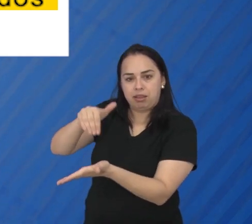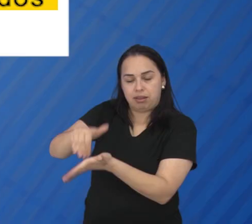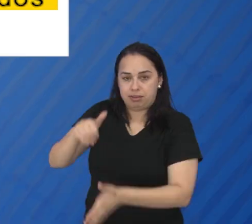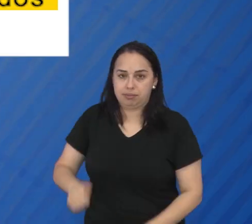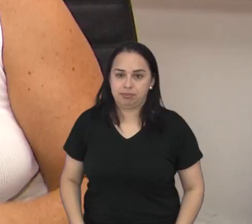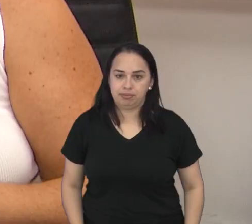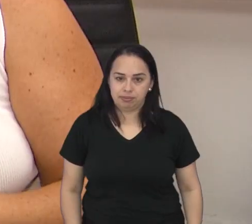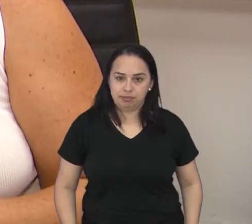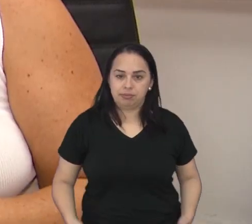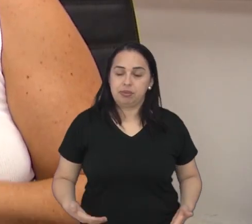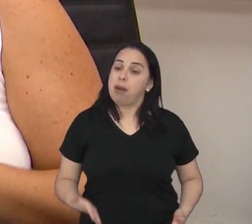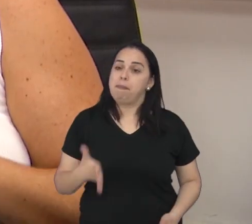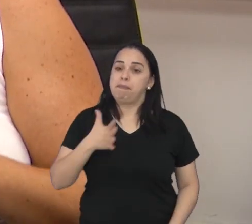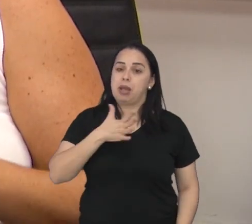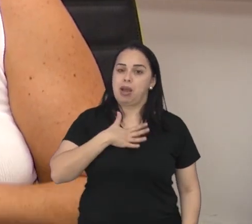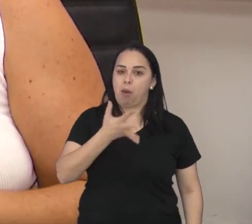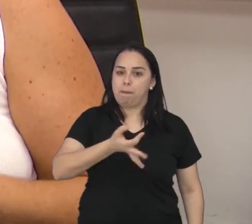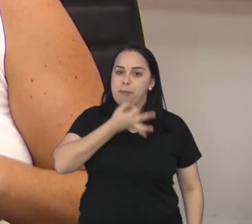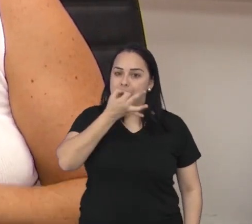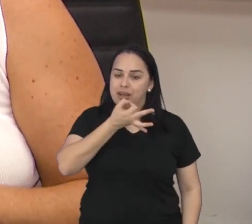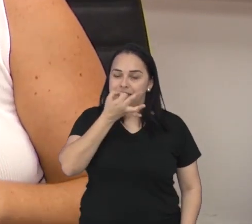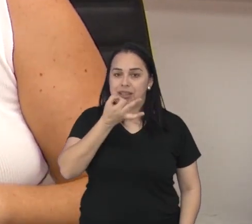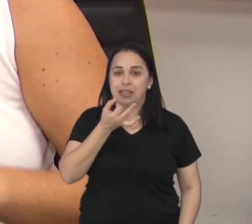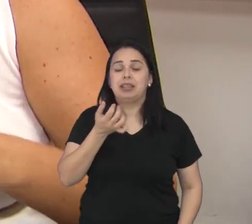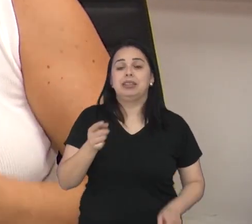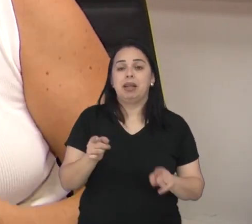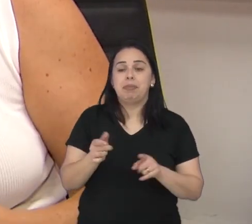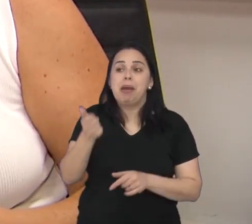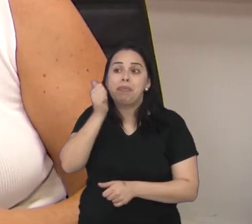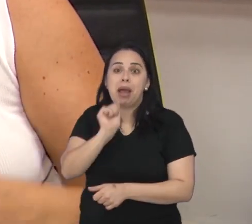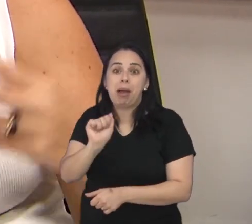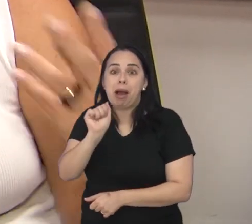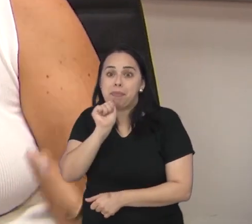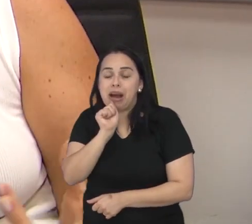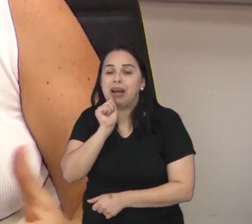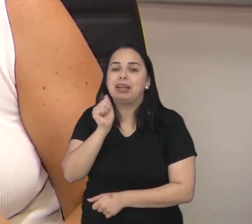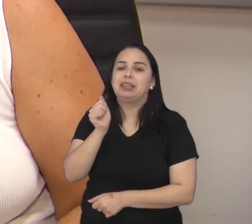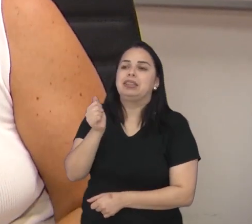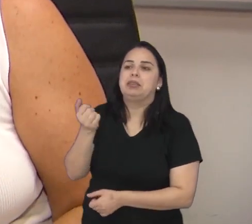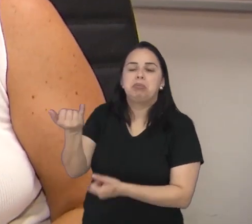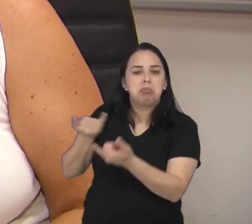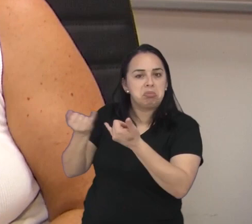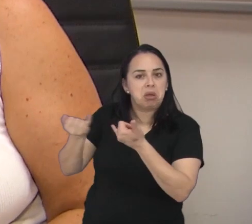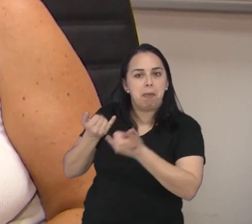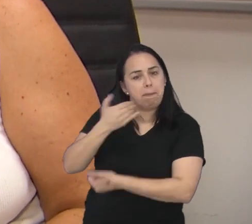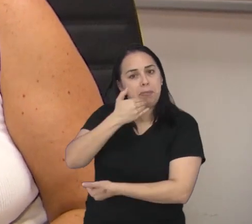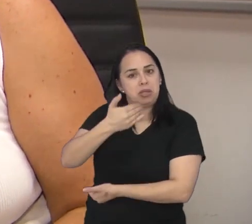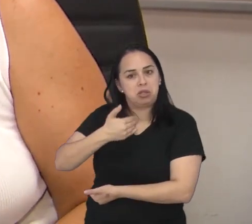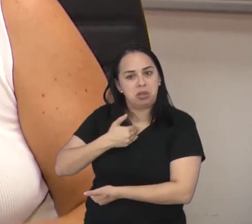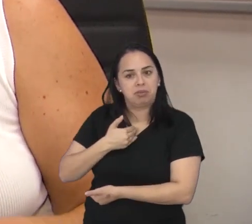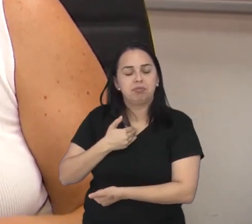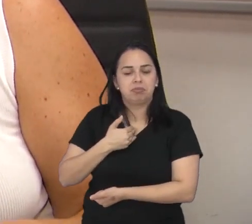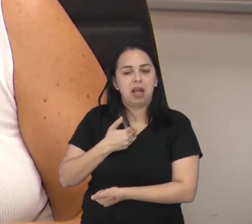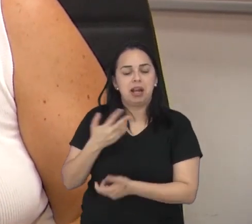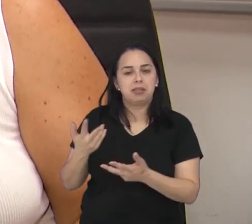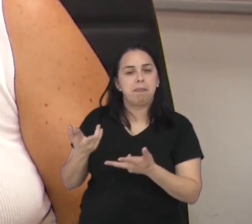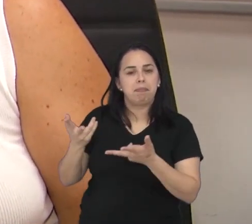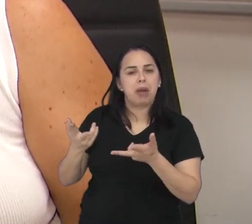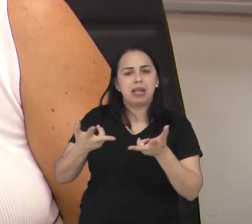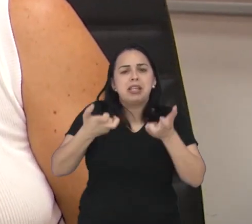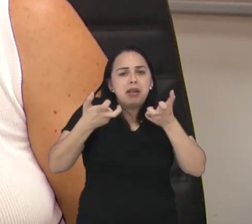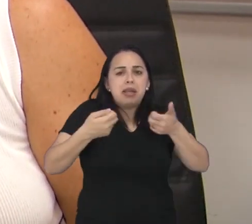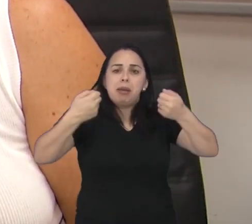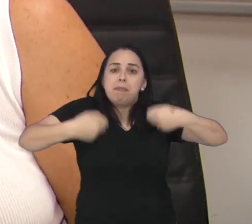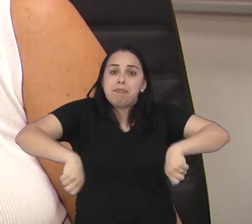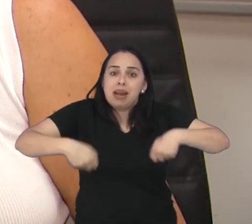da cidade. Isso foi uma sugestão, em primeiro lugar, de mães com filhos com síndrome de Down. Então, elas viram